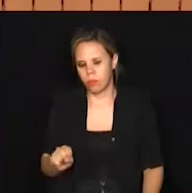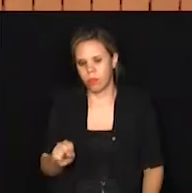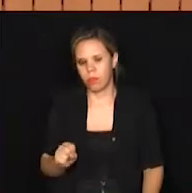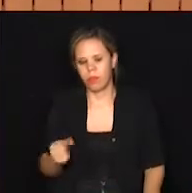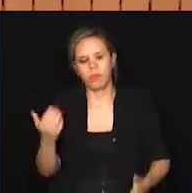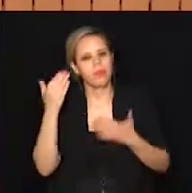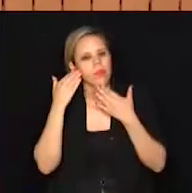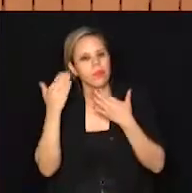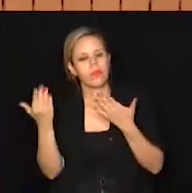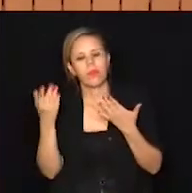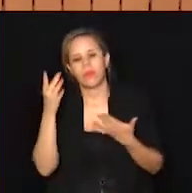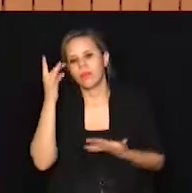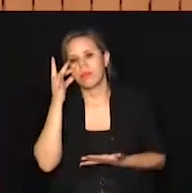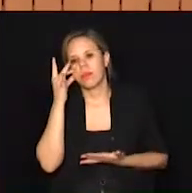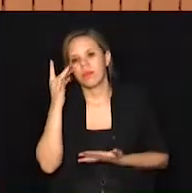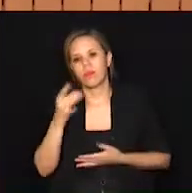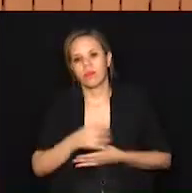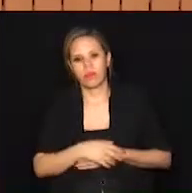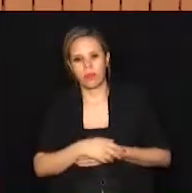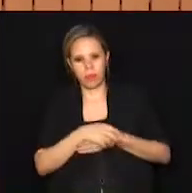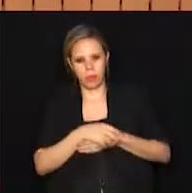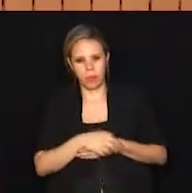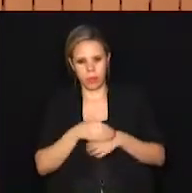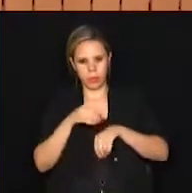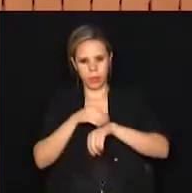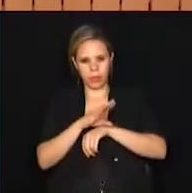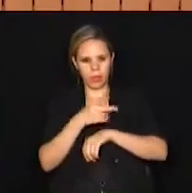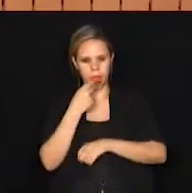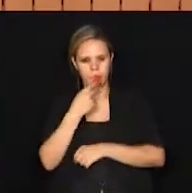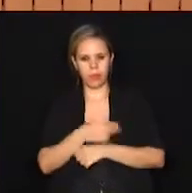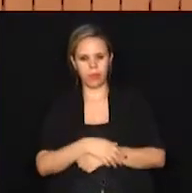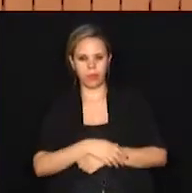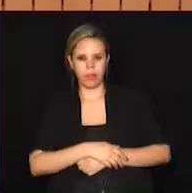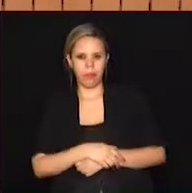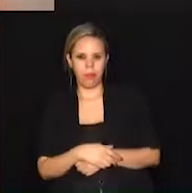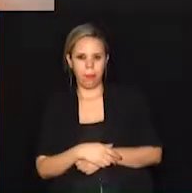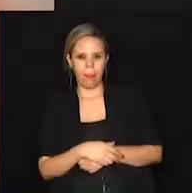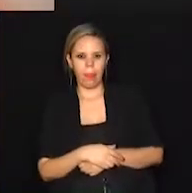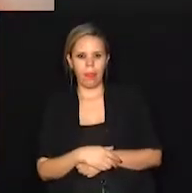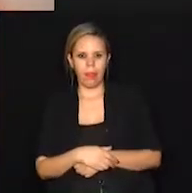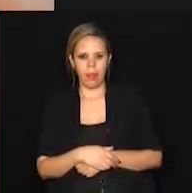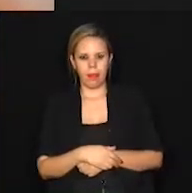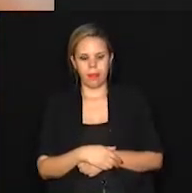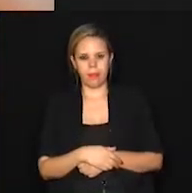muito obrigado pela presença. Te passo a palavra.